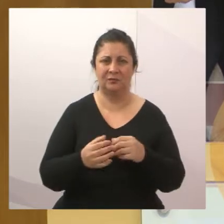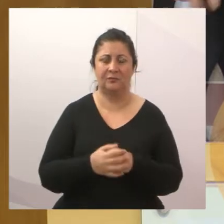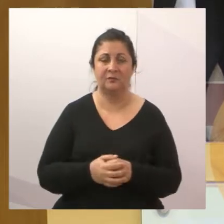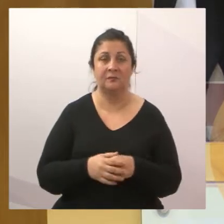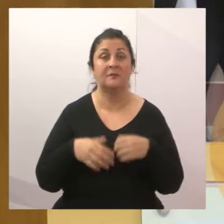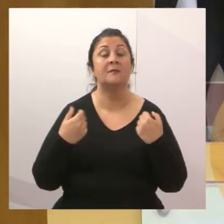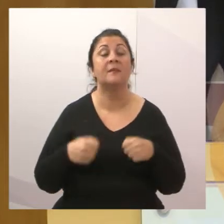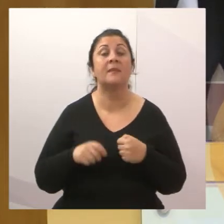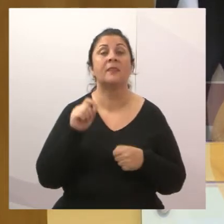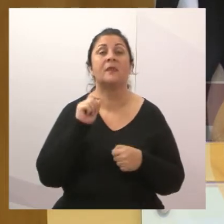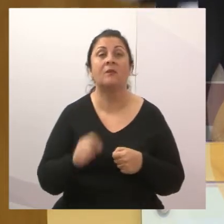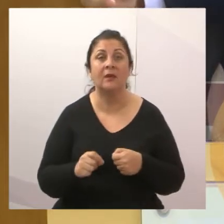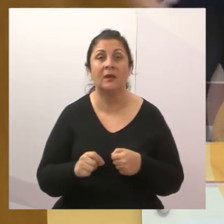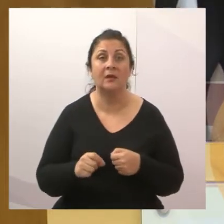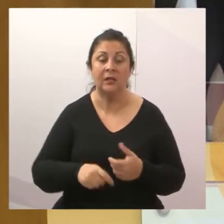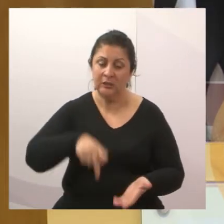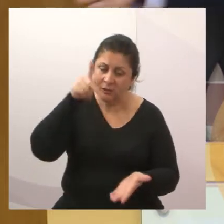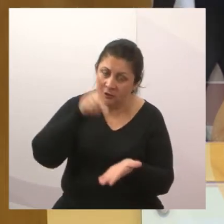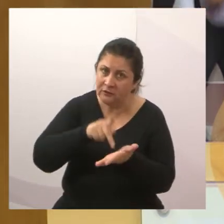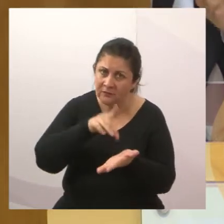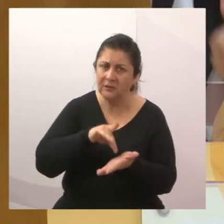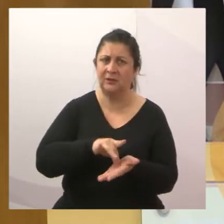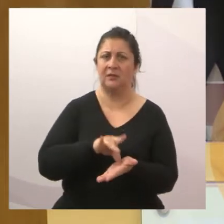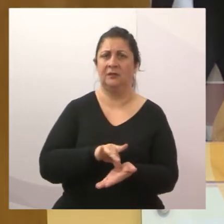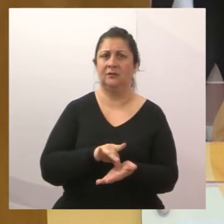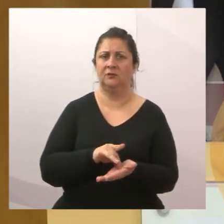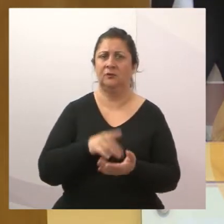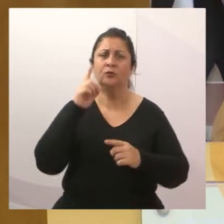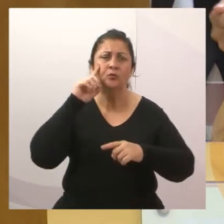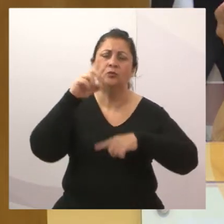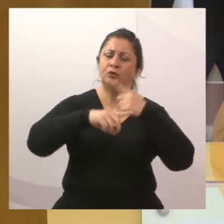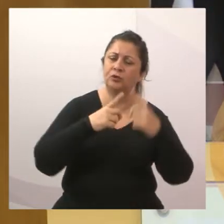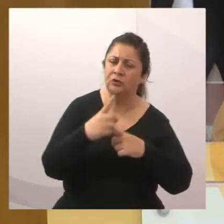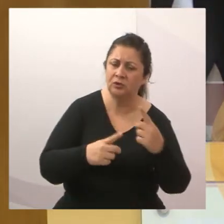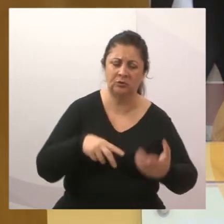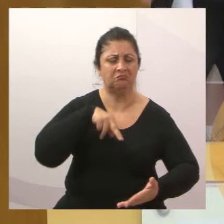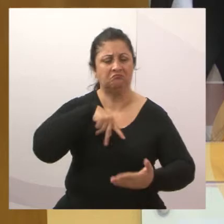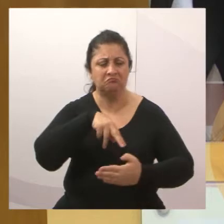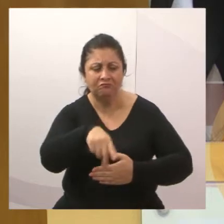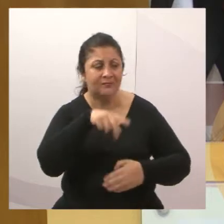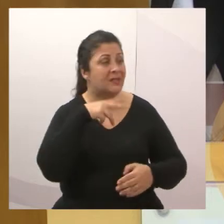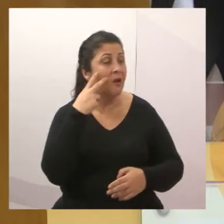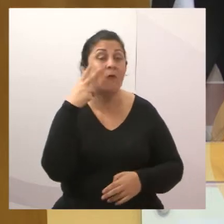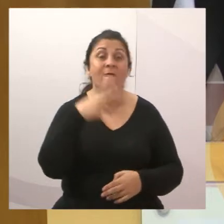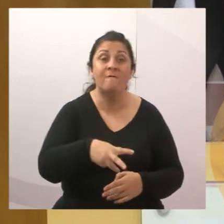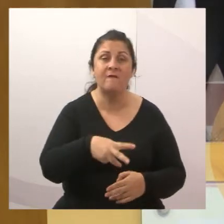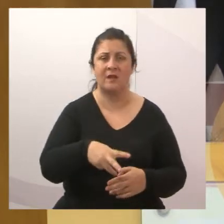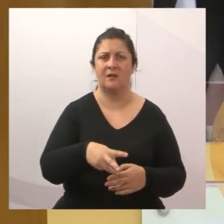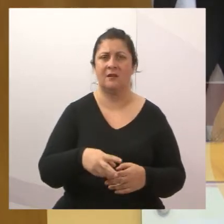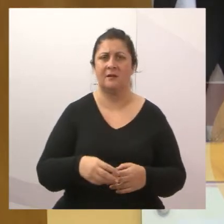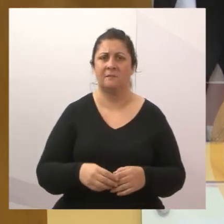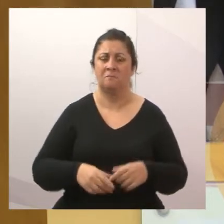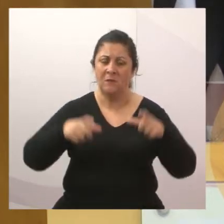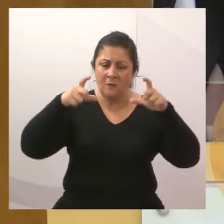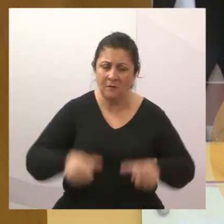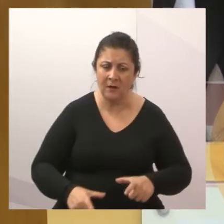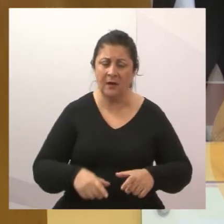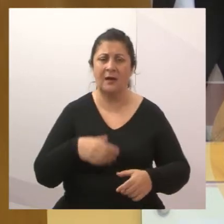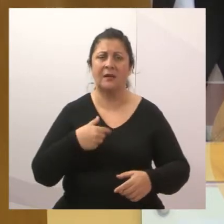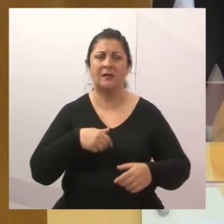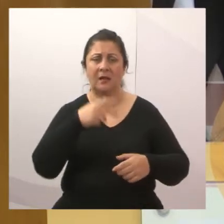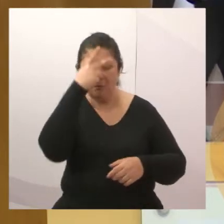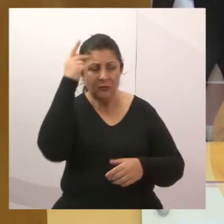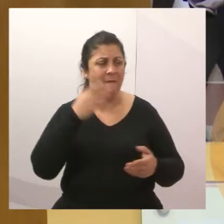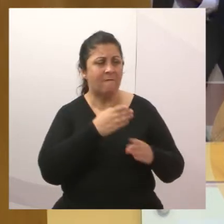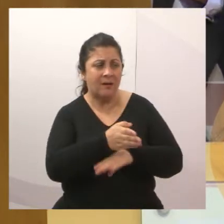precisa fazer é da cidade da prática, do dia a dia, aquela que a gente anda, aquela que a gente cria nossa família, aquela que os estudantes vão à